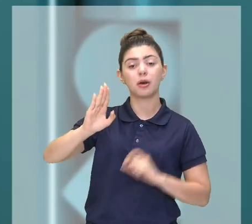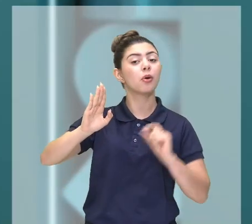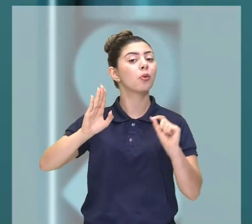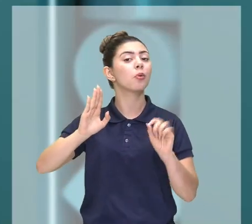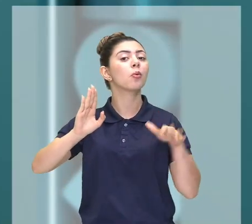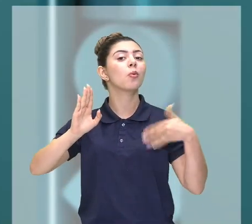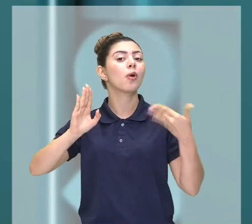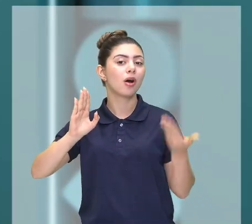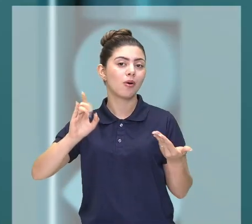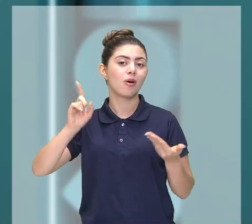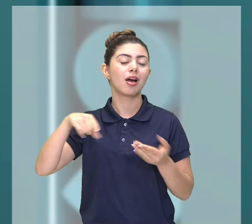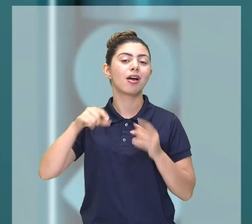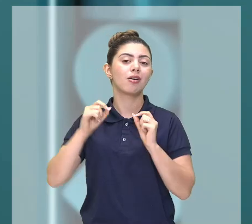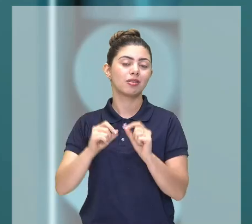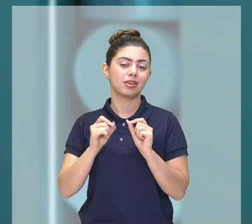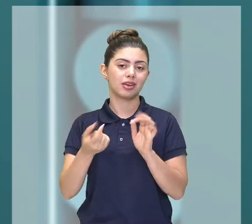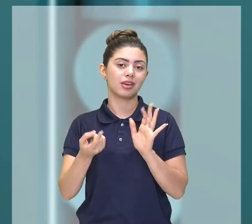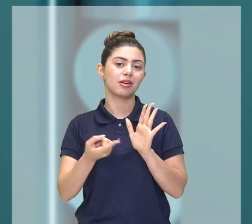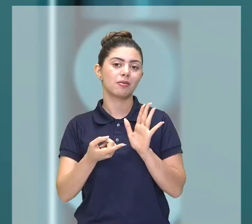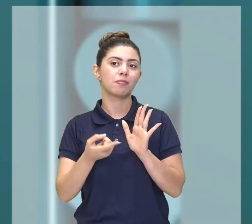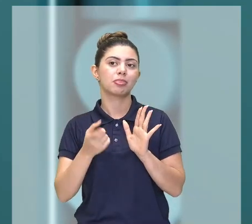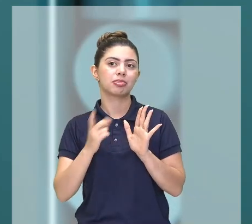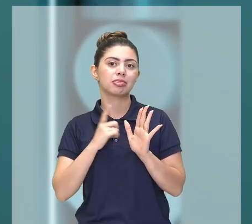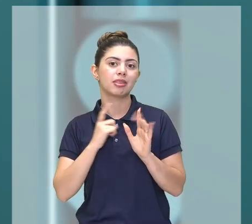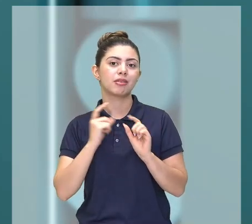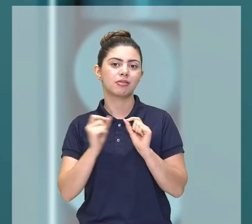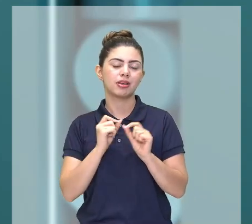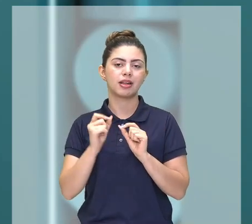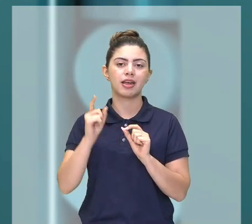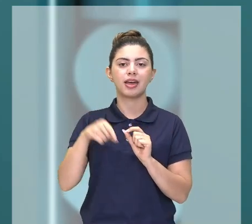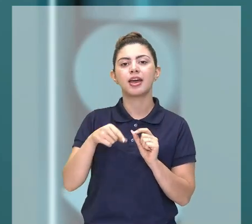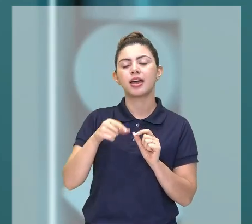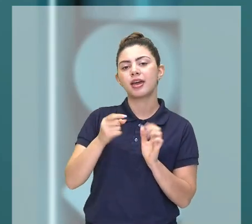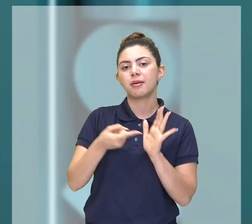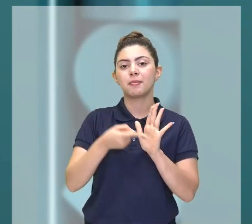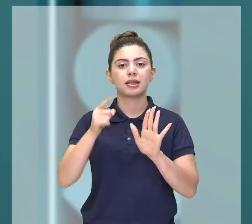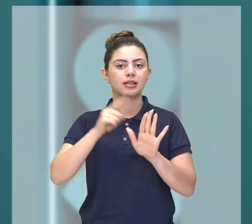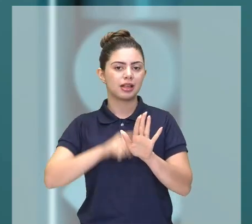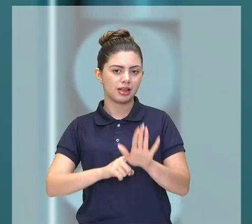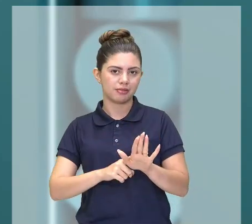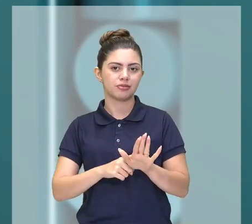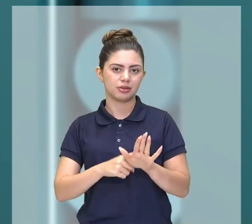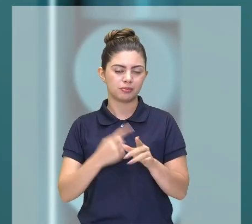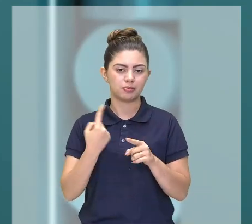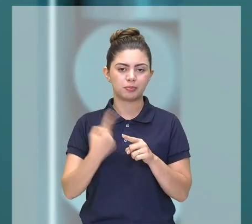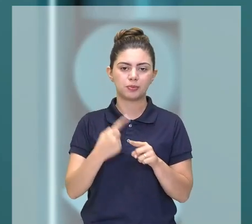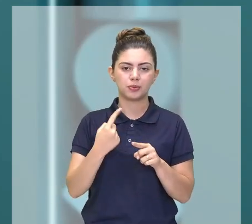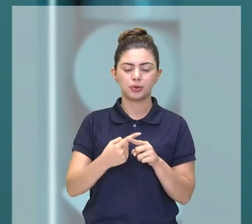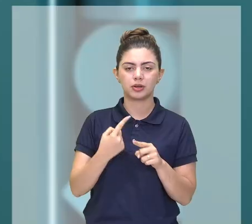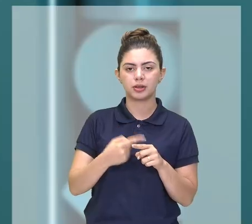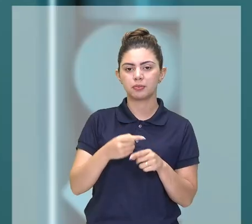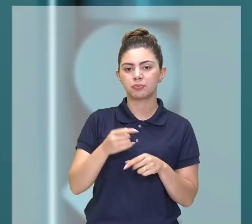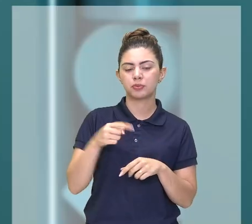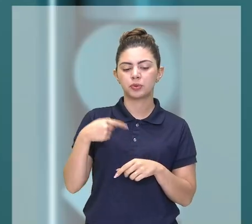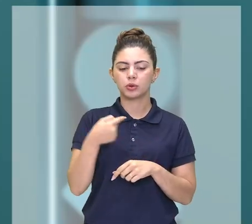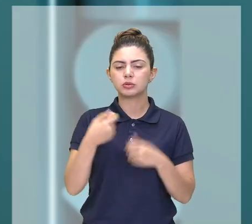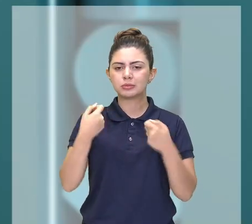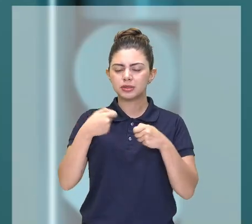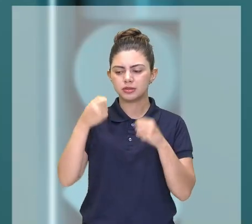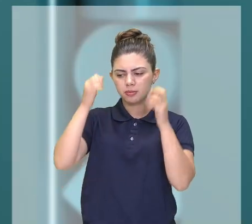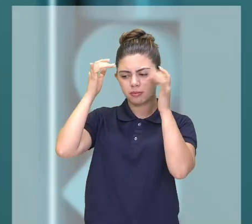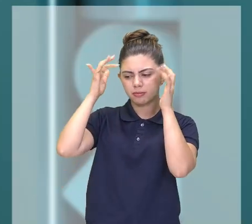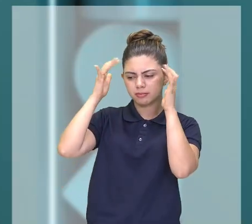sentido figurado, porque elas mexem ou fazem nos tirar da zona de